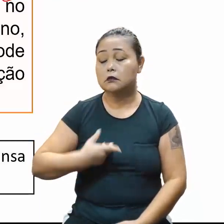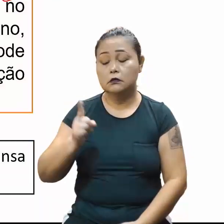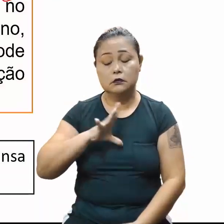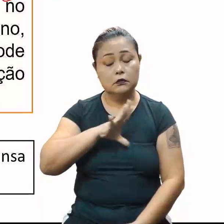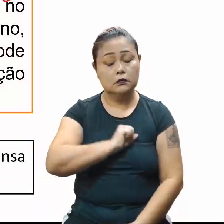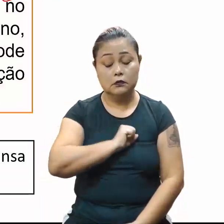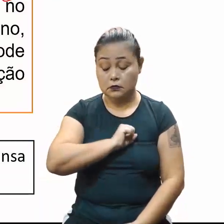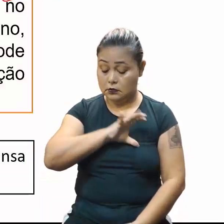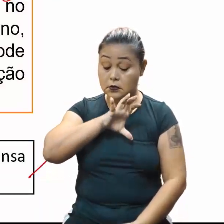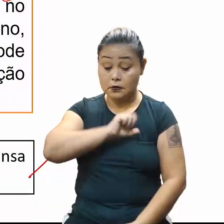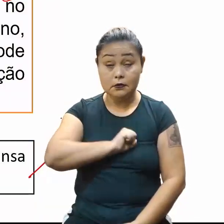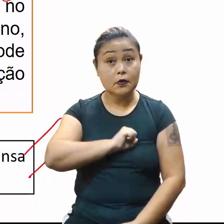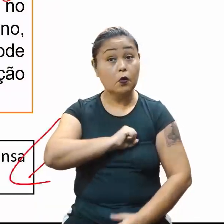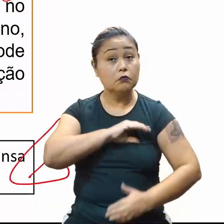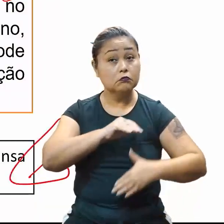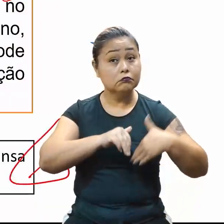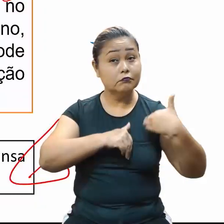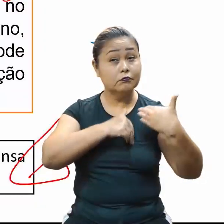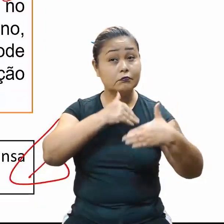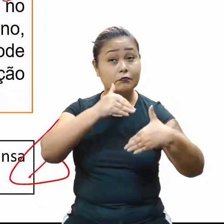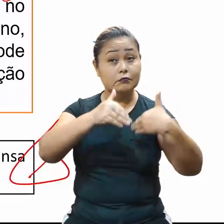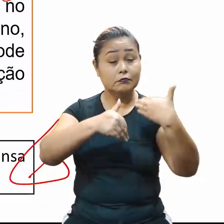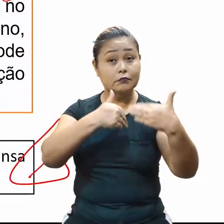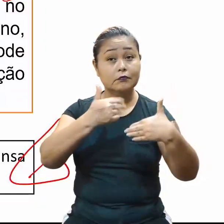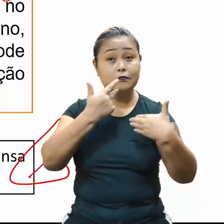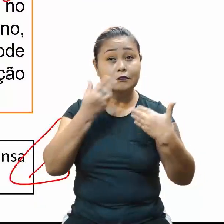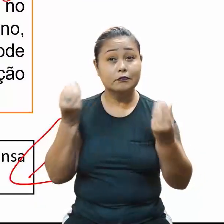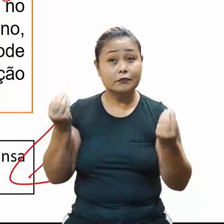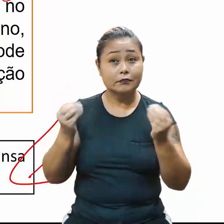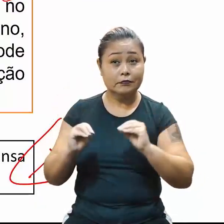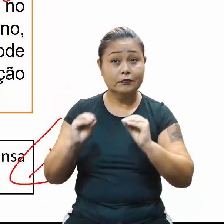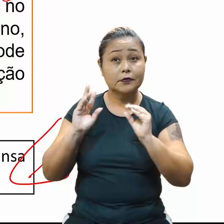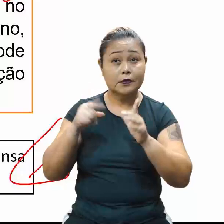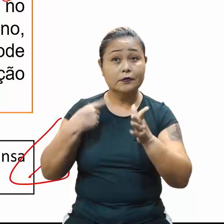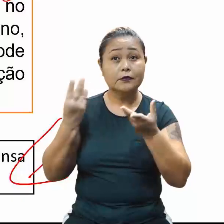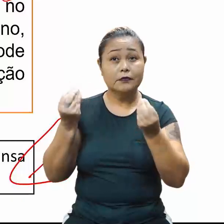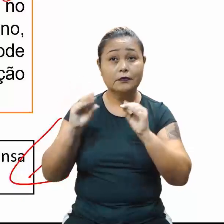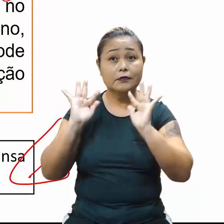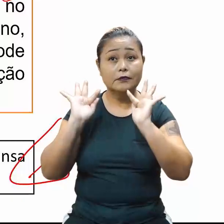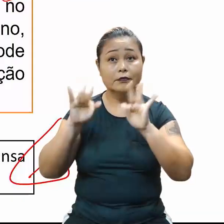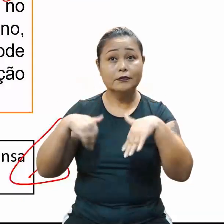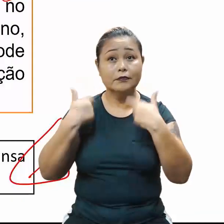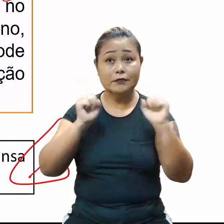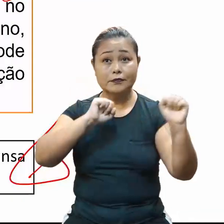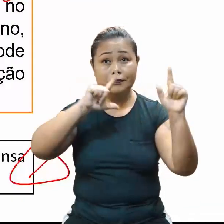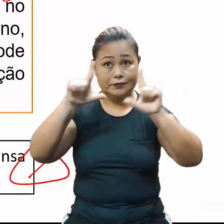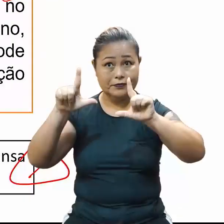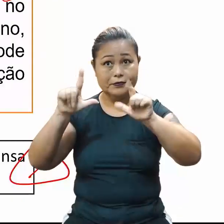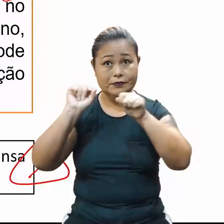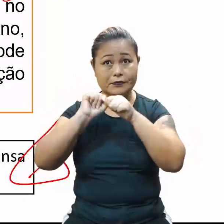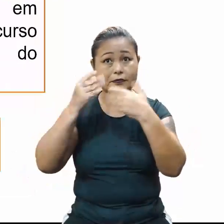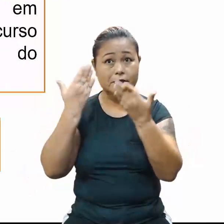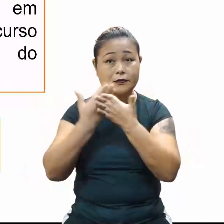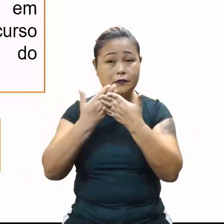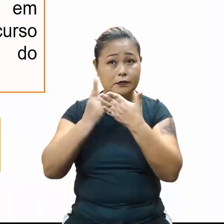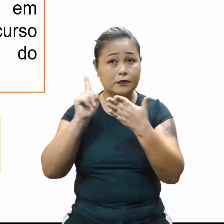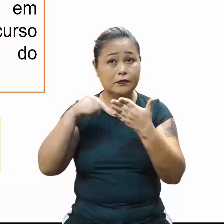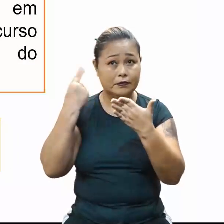amor constrói. Lembra dessa frase aqui que ele escreve lá, que eu coloquei no final da nossa aula, que nós estávamos